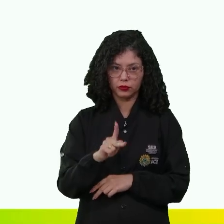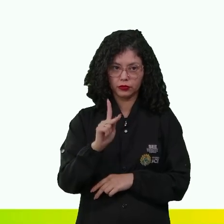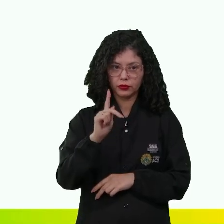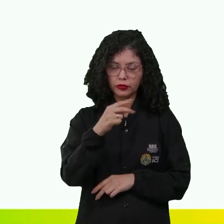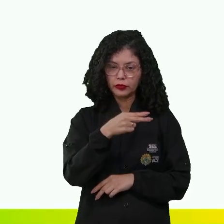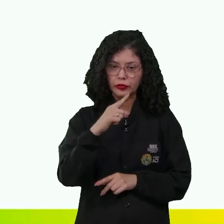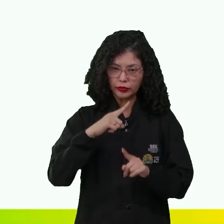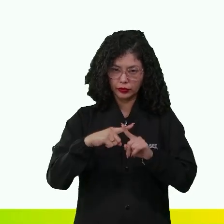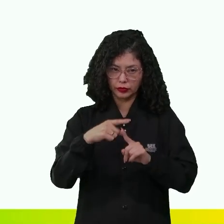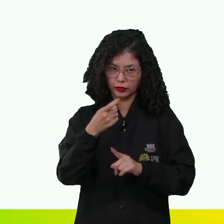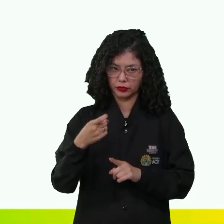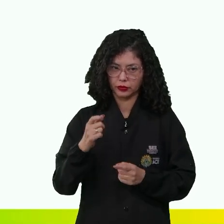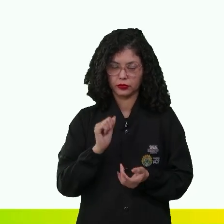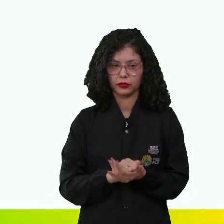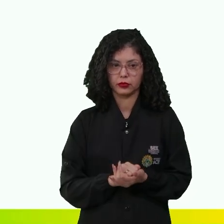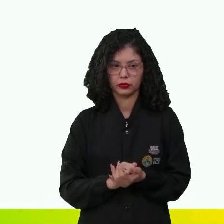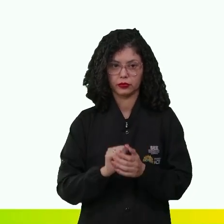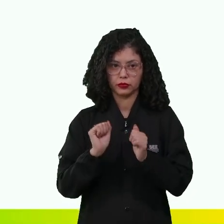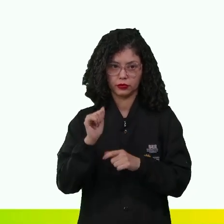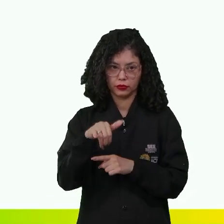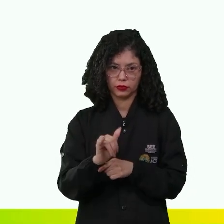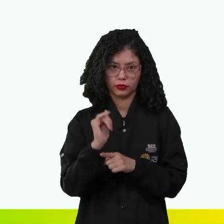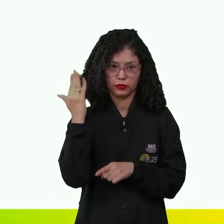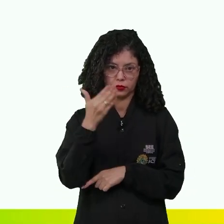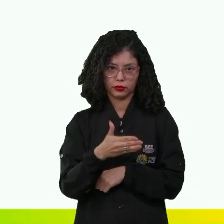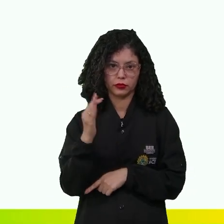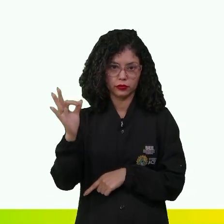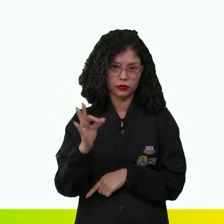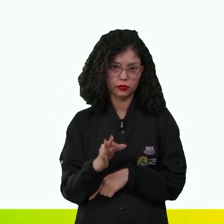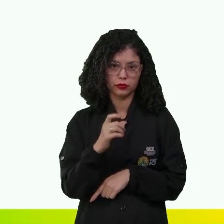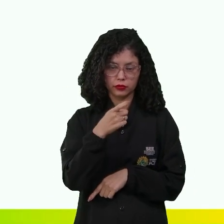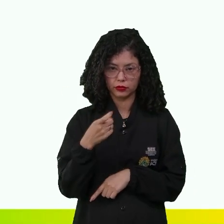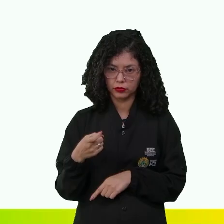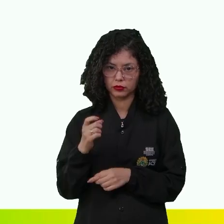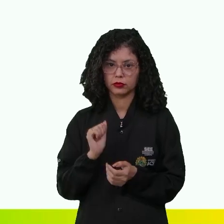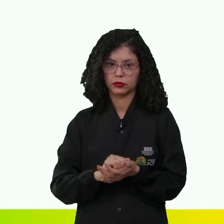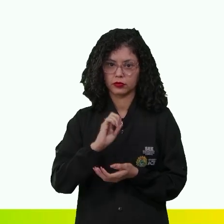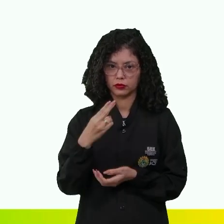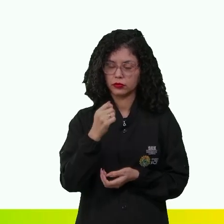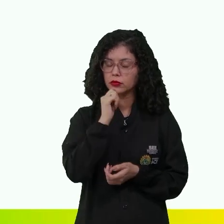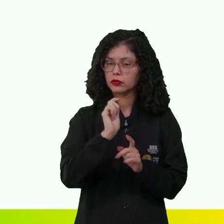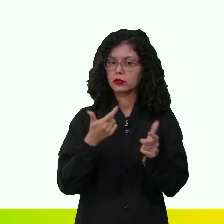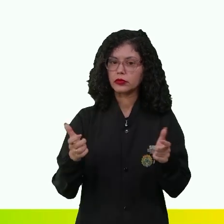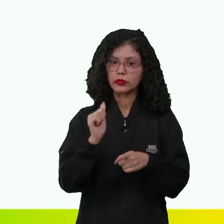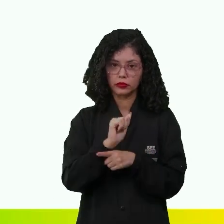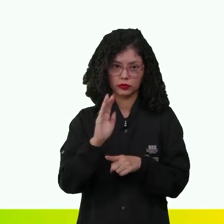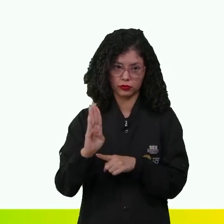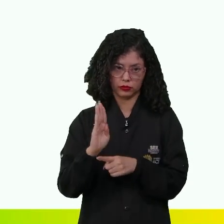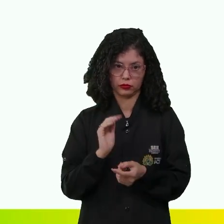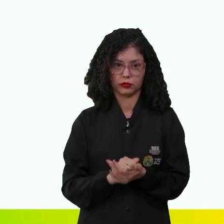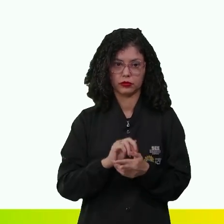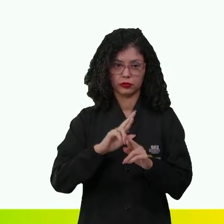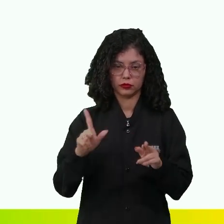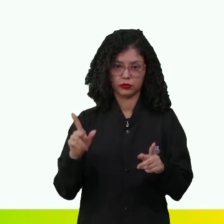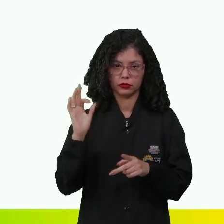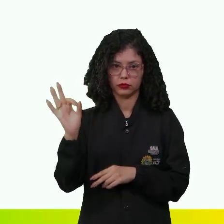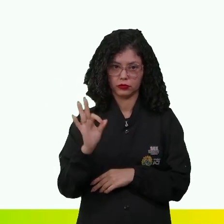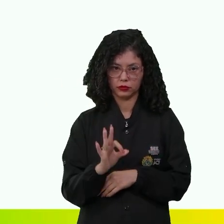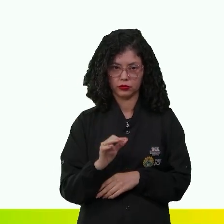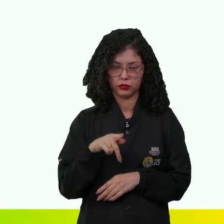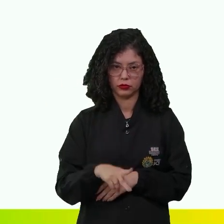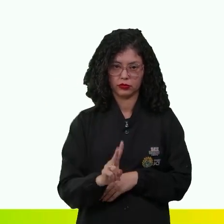X. Então, Y é diretamente proporcional a X, ou as grandezas A e B são